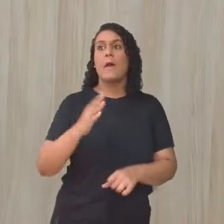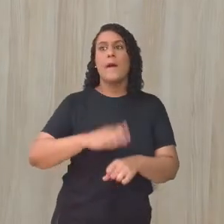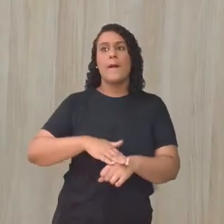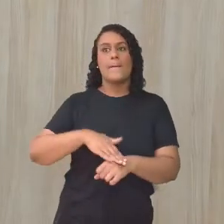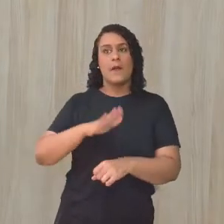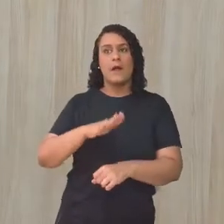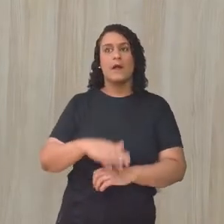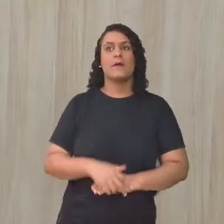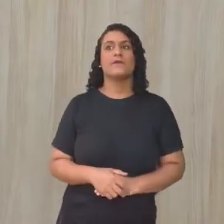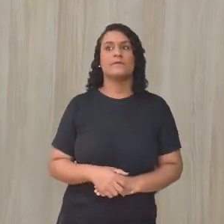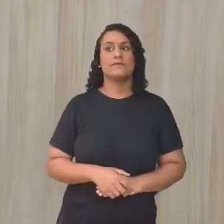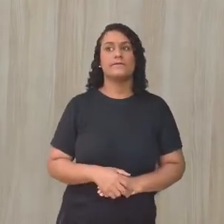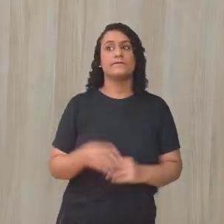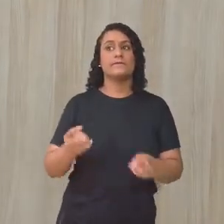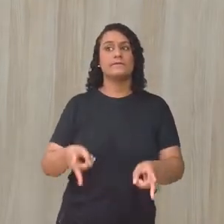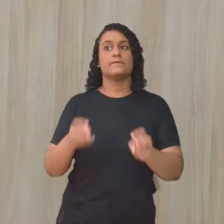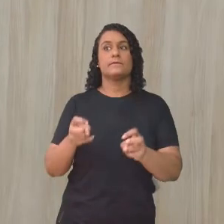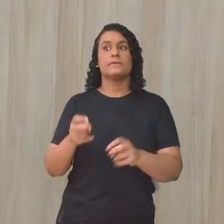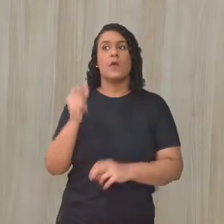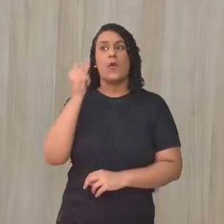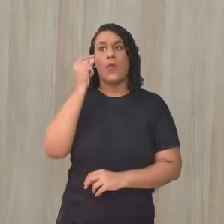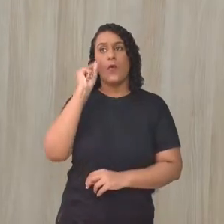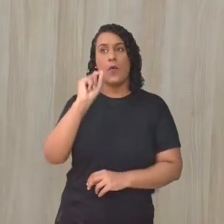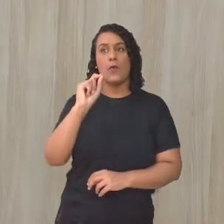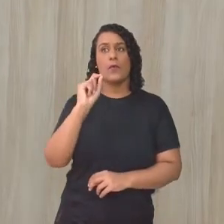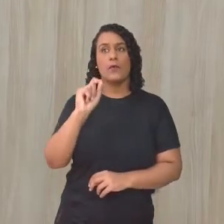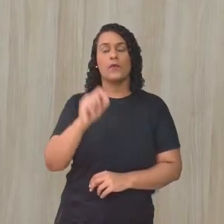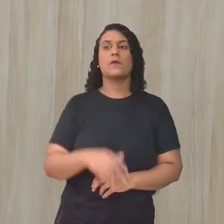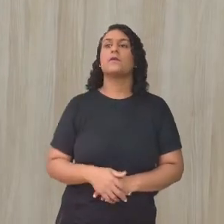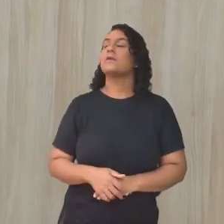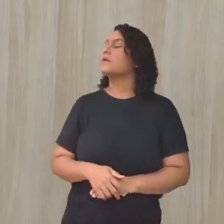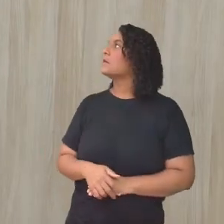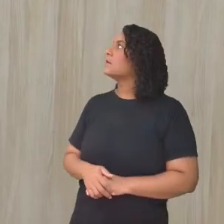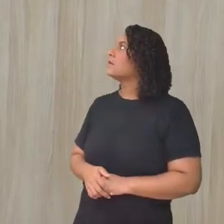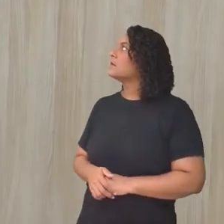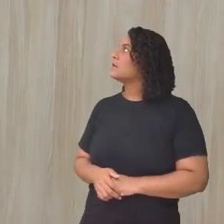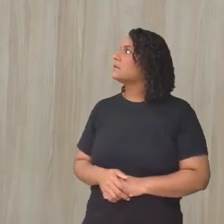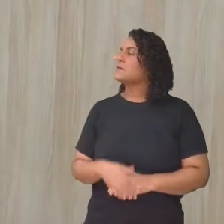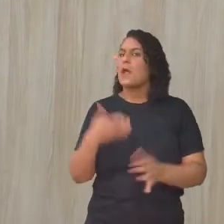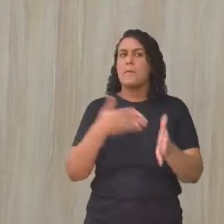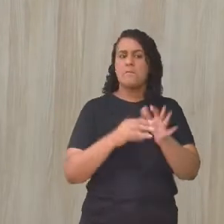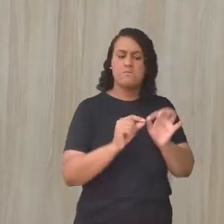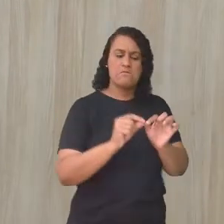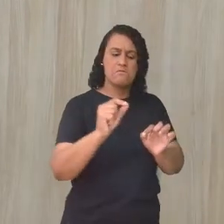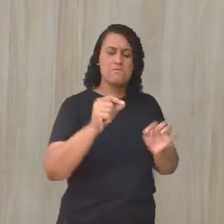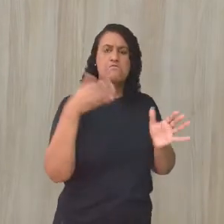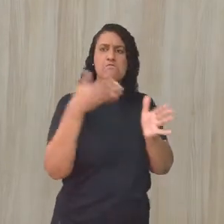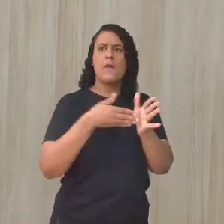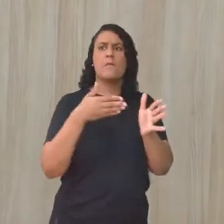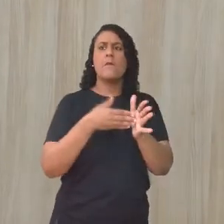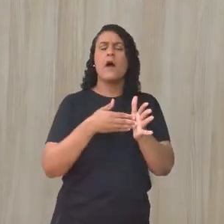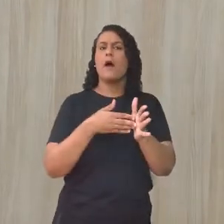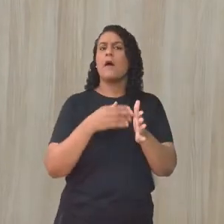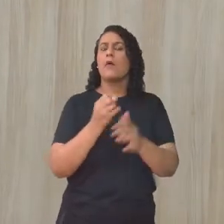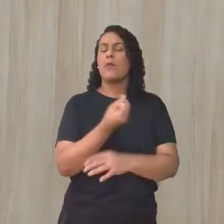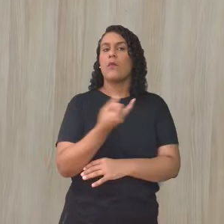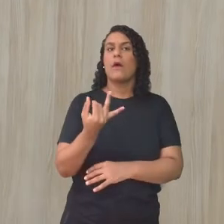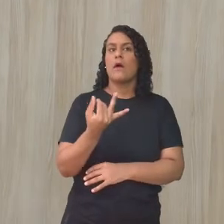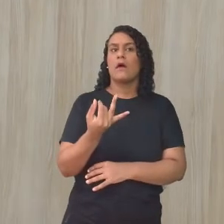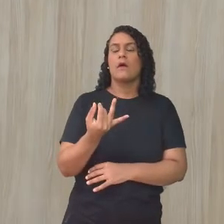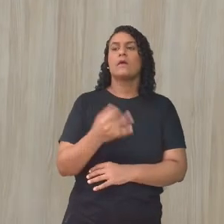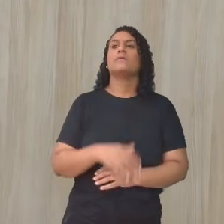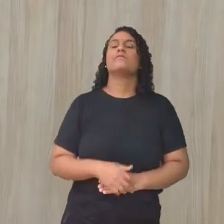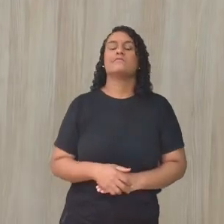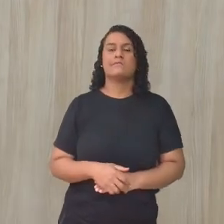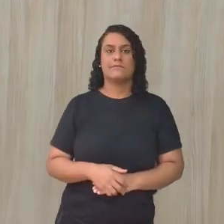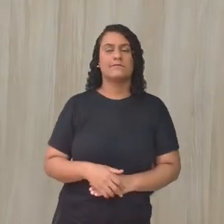essa daí, vocês observam que tem essa figurazinha para descobrir problemas como qual é a distância da barreira, qual é o tamanho desse